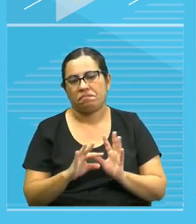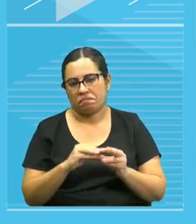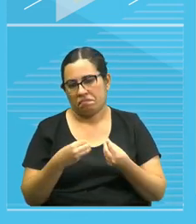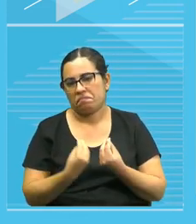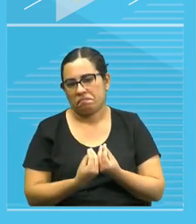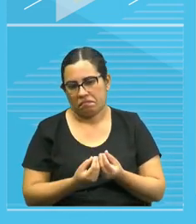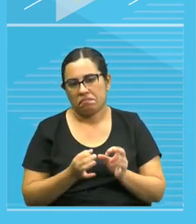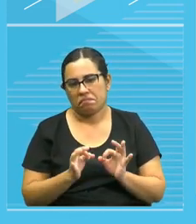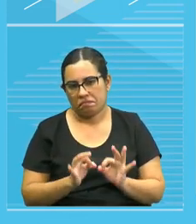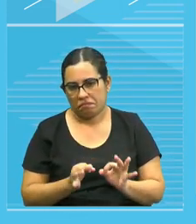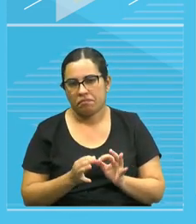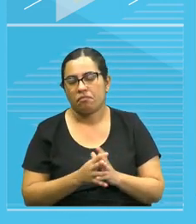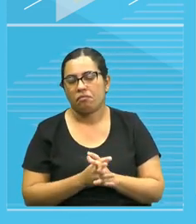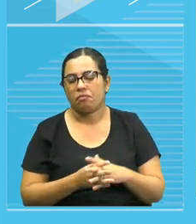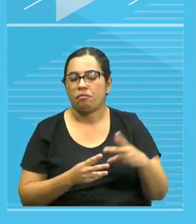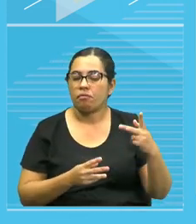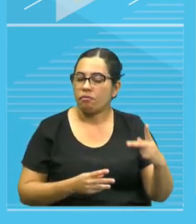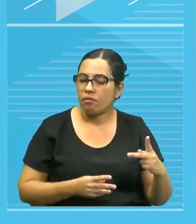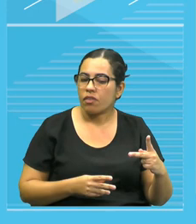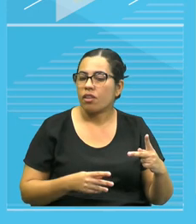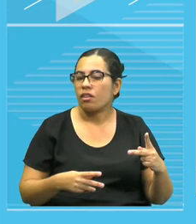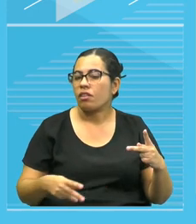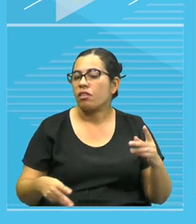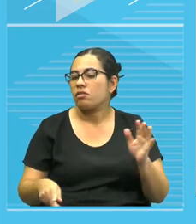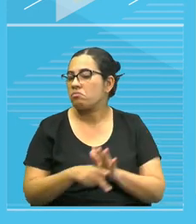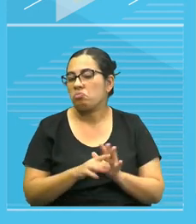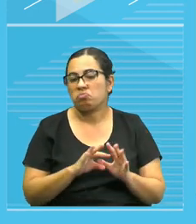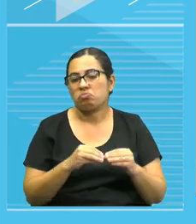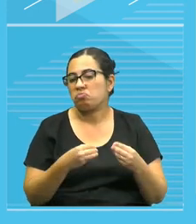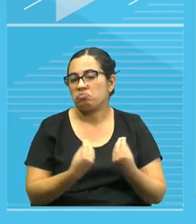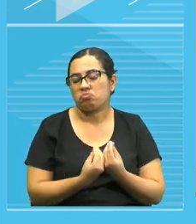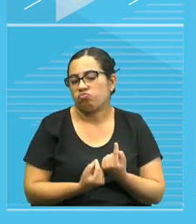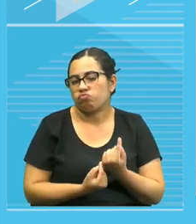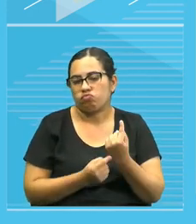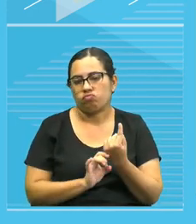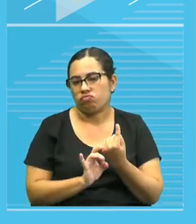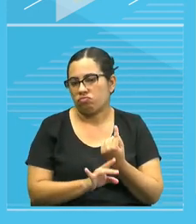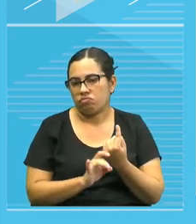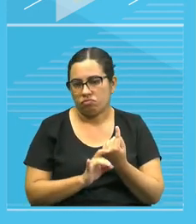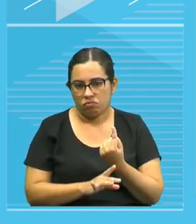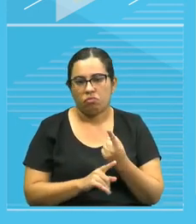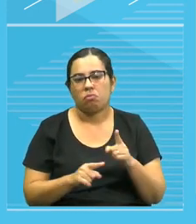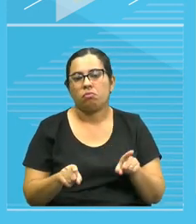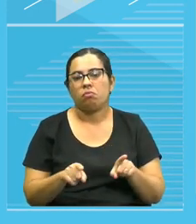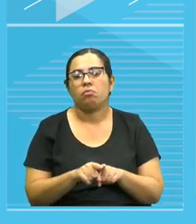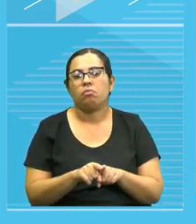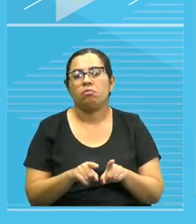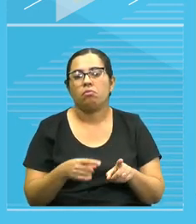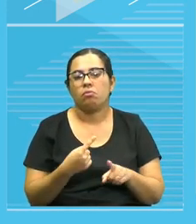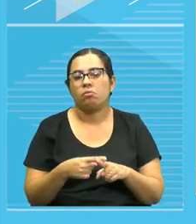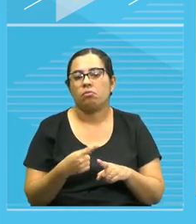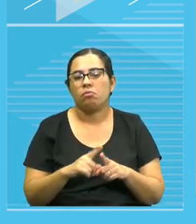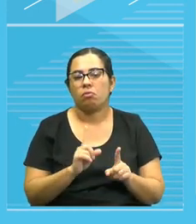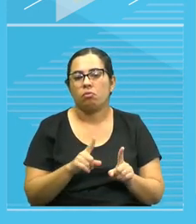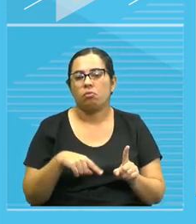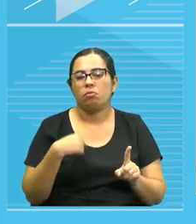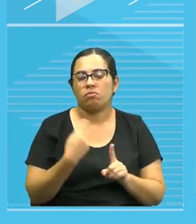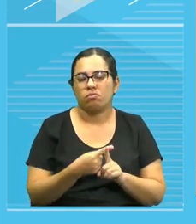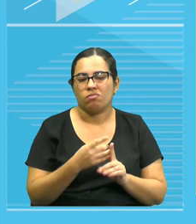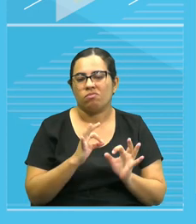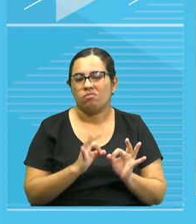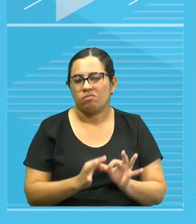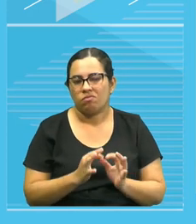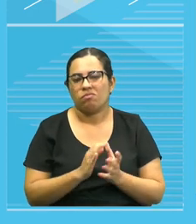no caso o produto sempre vai ser uma substância só que entalpia de Formação é uma reação de adição que é isso